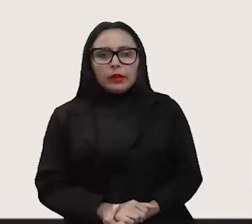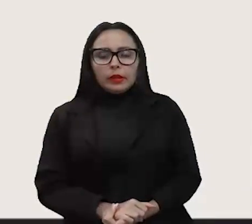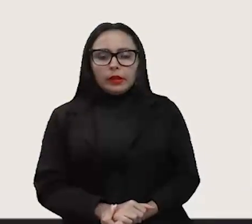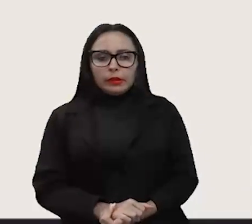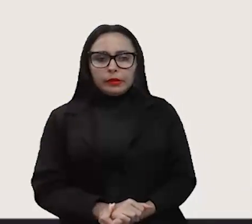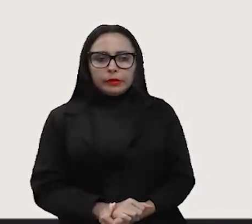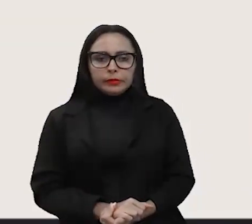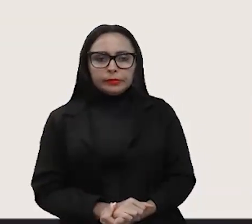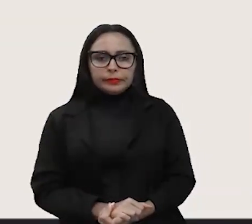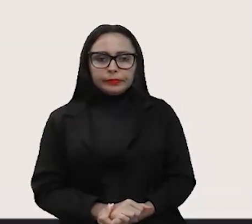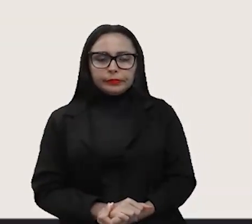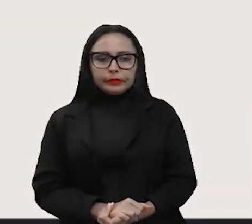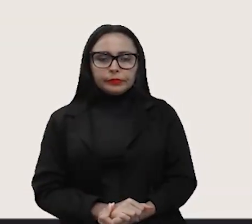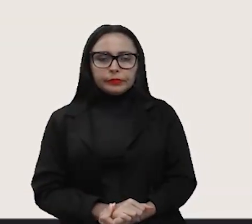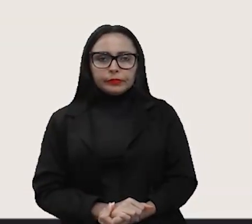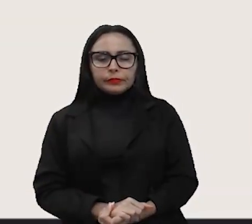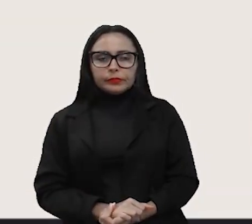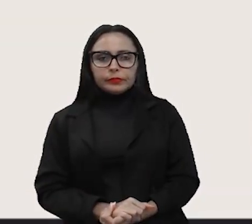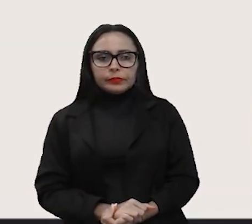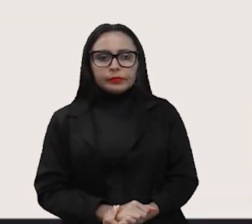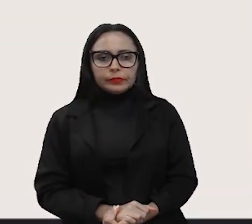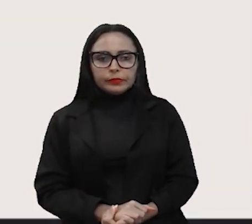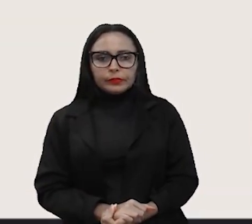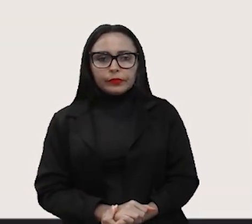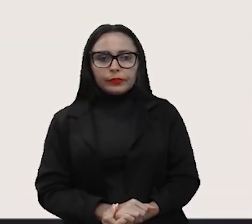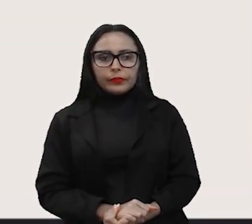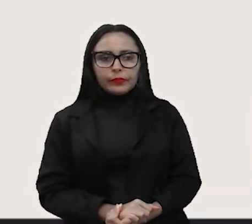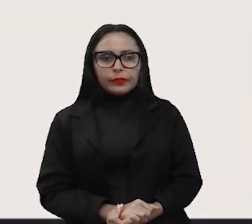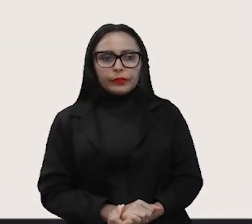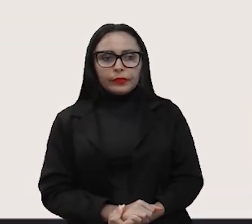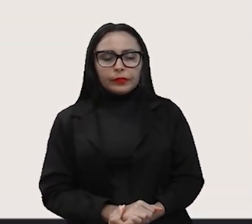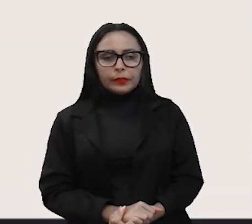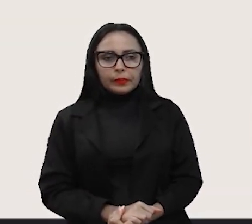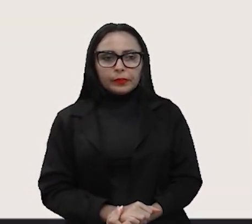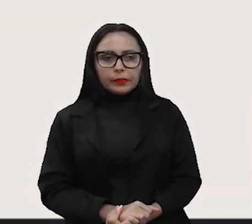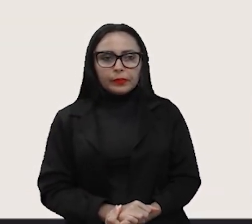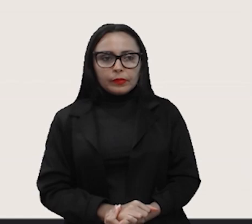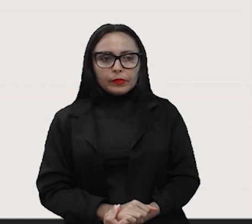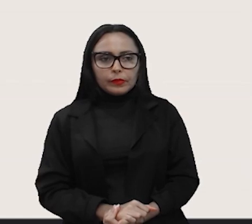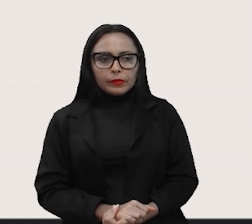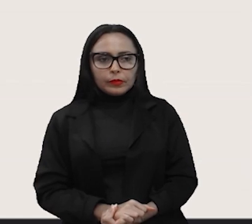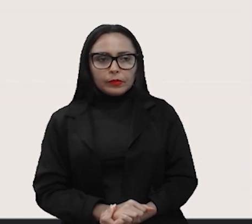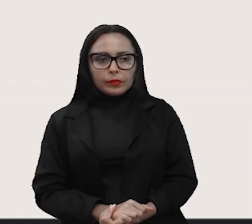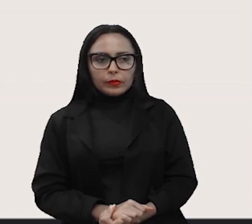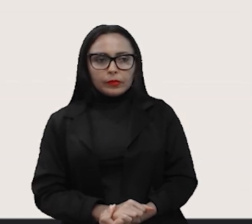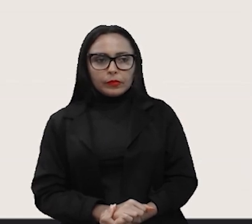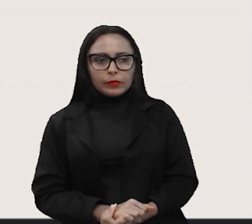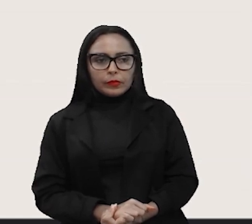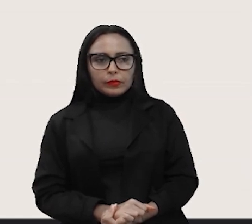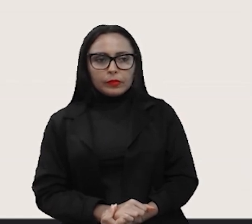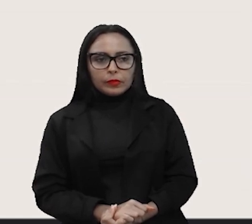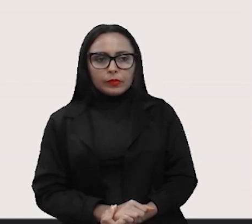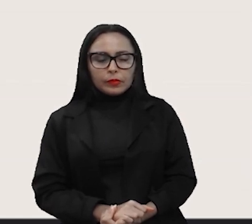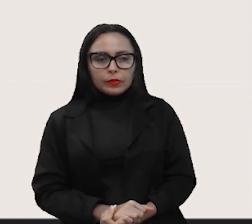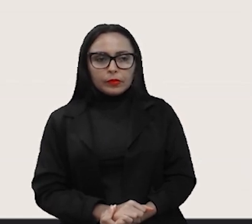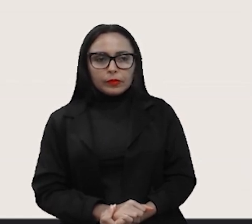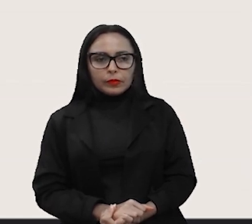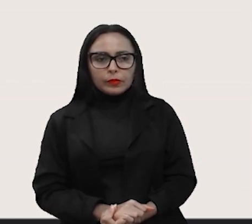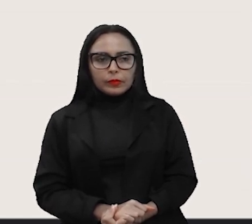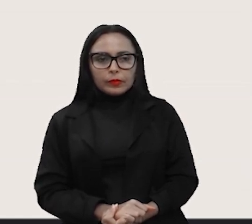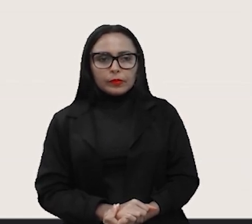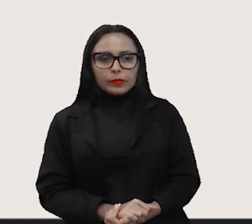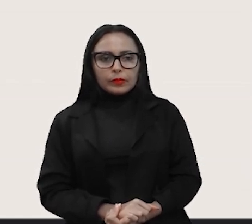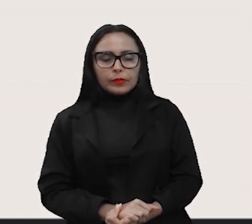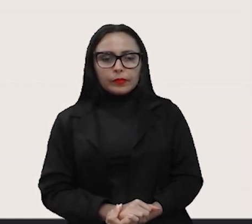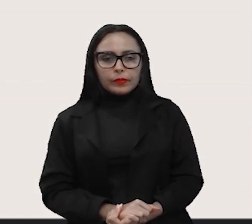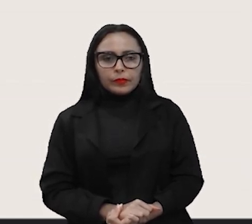assim, quando a gente trabalha com essas glândulas endócrinas, olhe, quando a gente trabalha com essas glândulas endócrinas e a gente trabalha